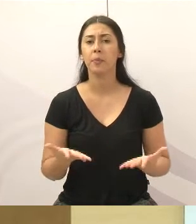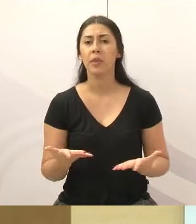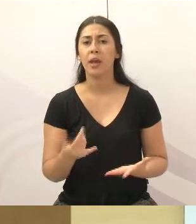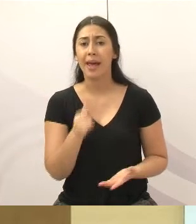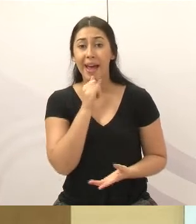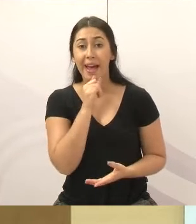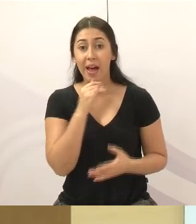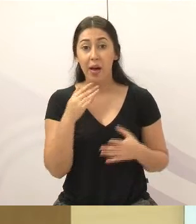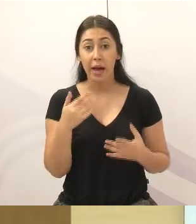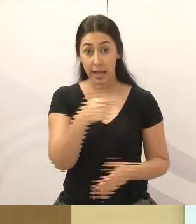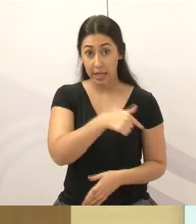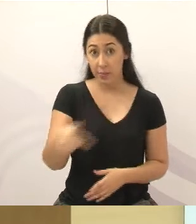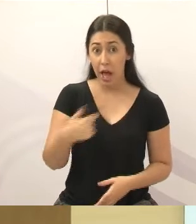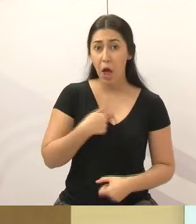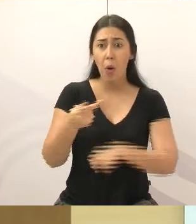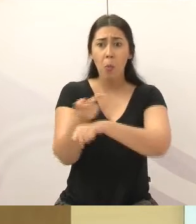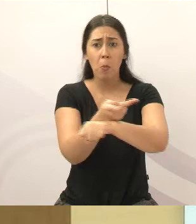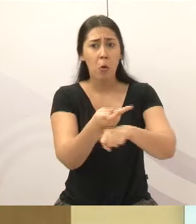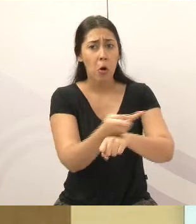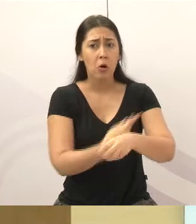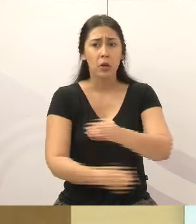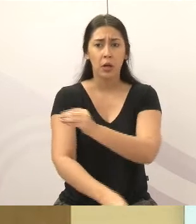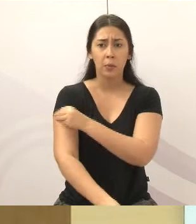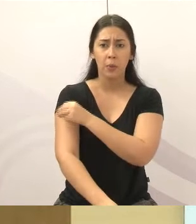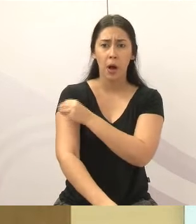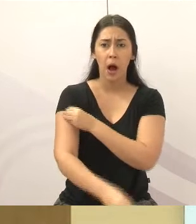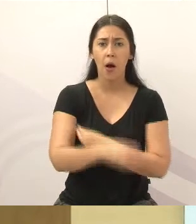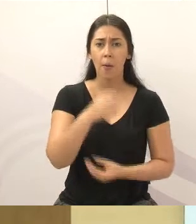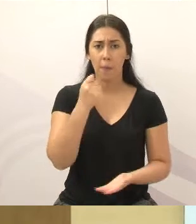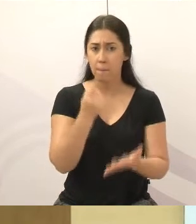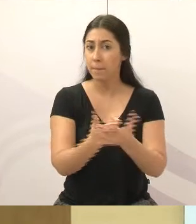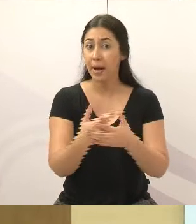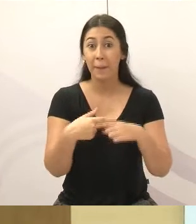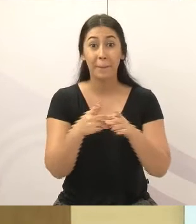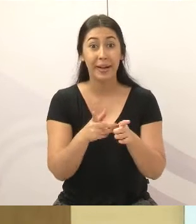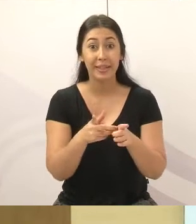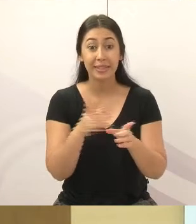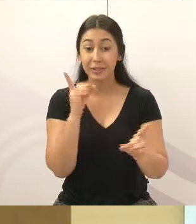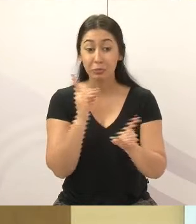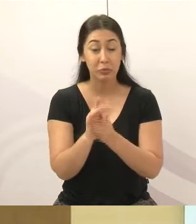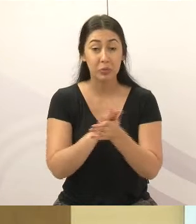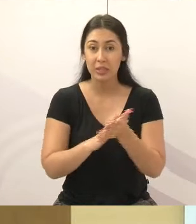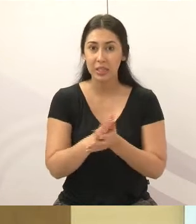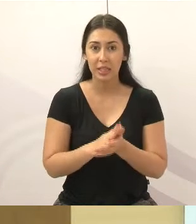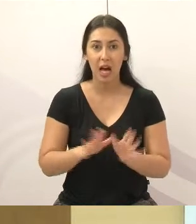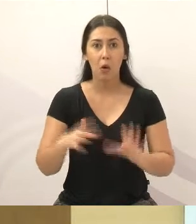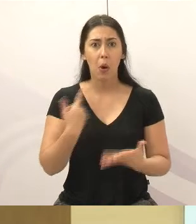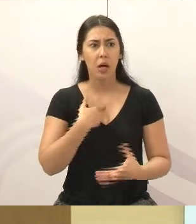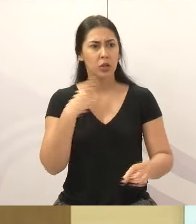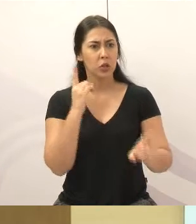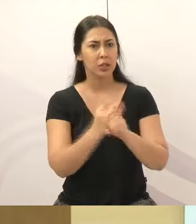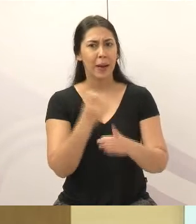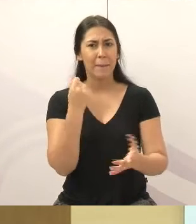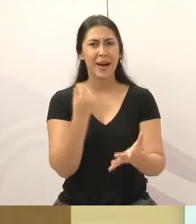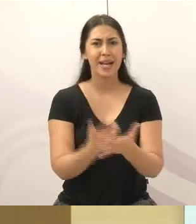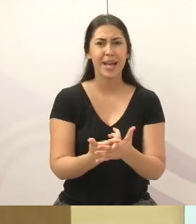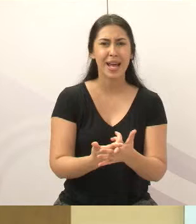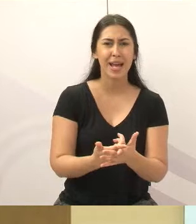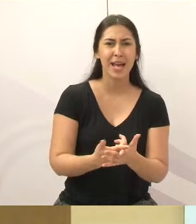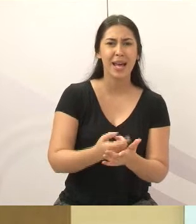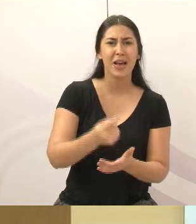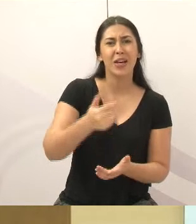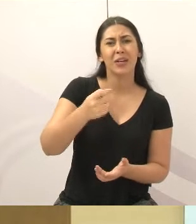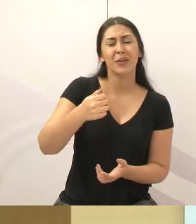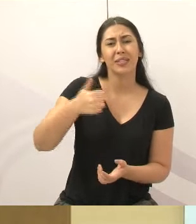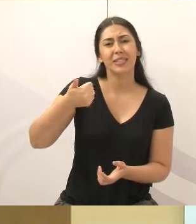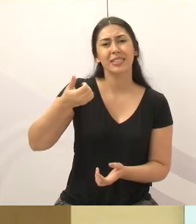eu quase que não achei em lugar nenhum. E quando eu consegui achar esse álcool em gel, eu paguei quase R$16 em um vidrinho